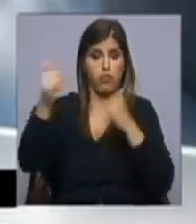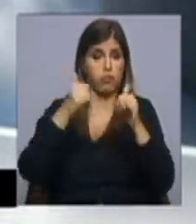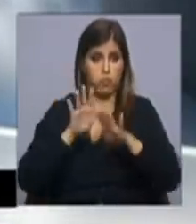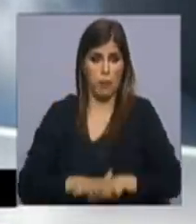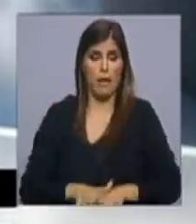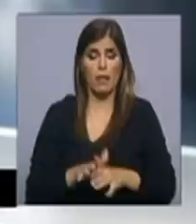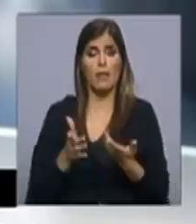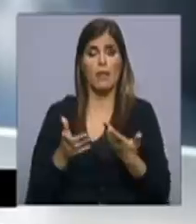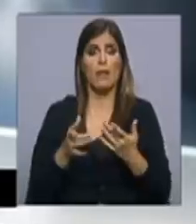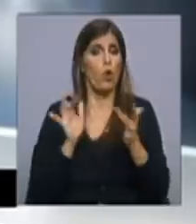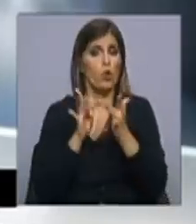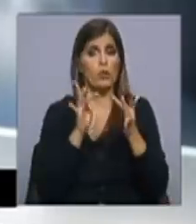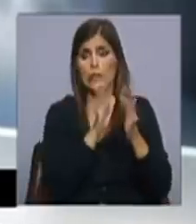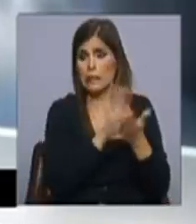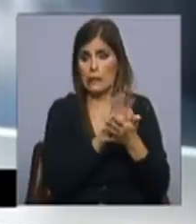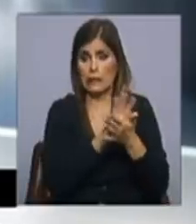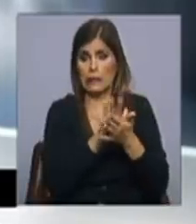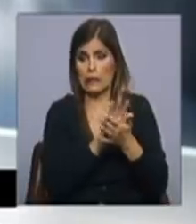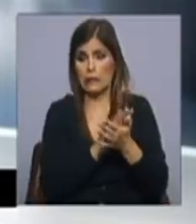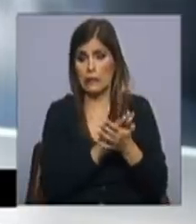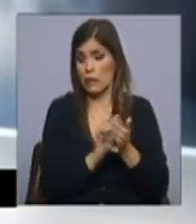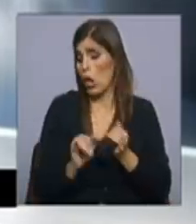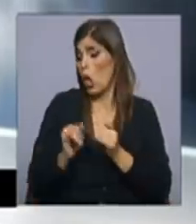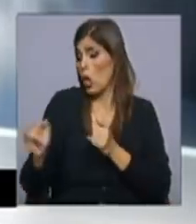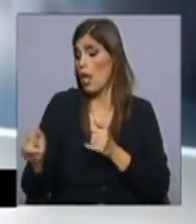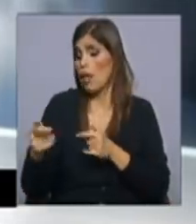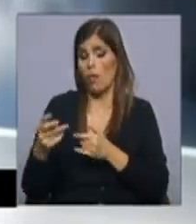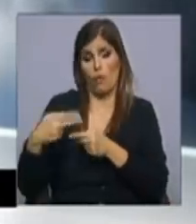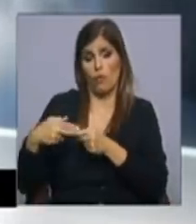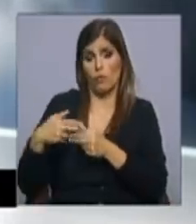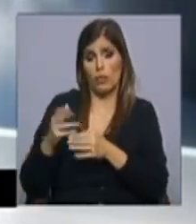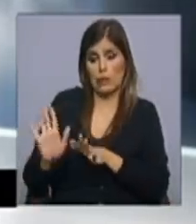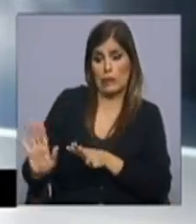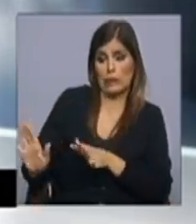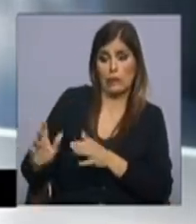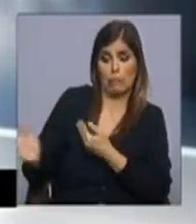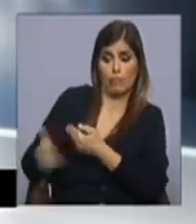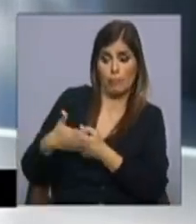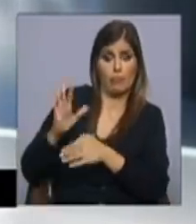a não contactar com o povo que está ali do outro lado da fronteira, que também foi fechada.